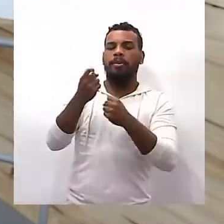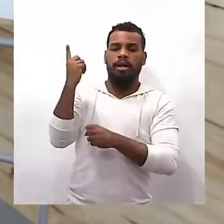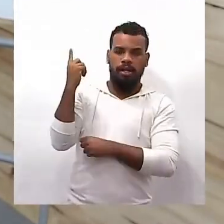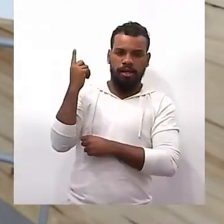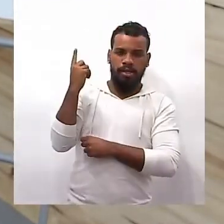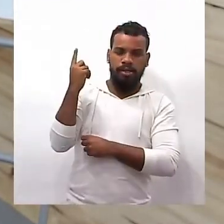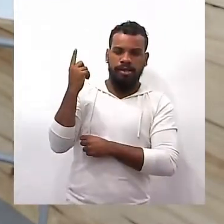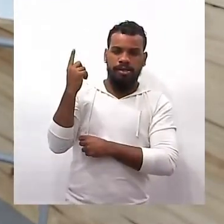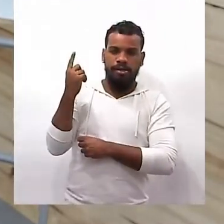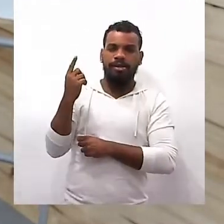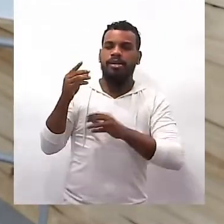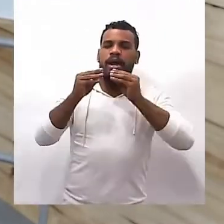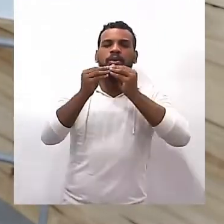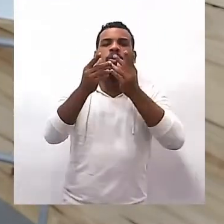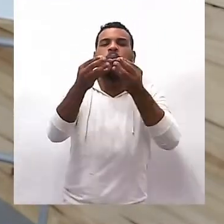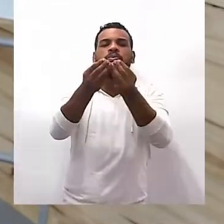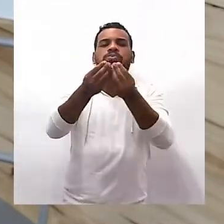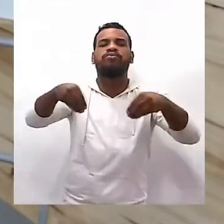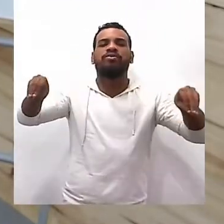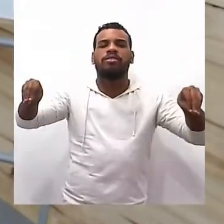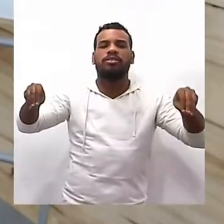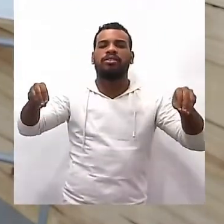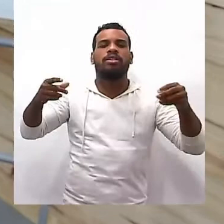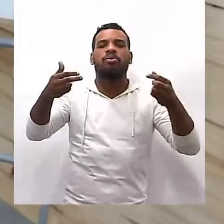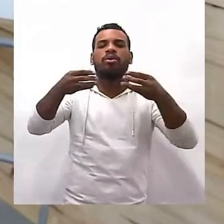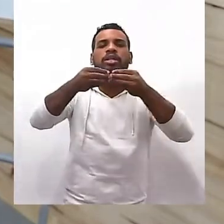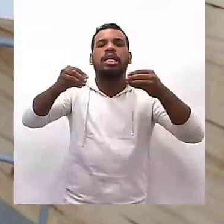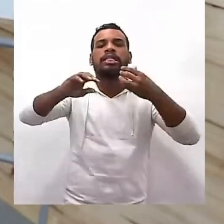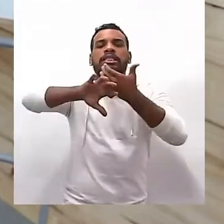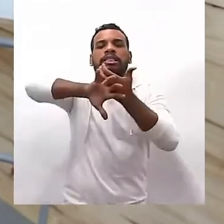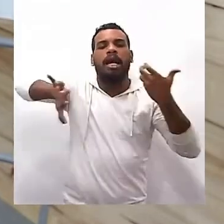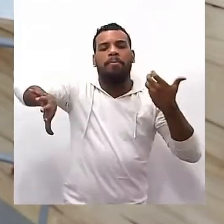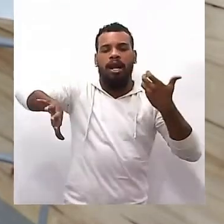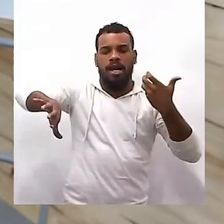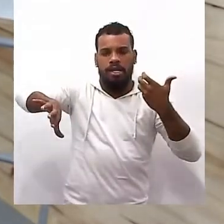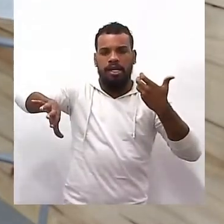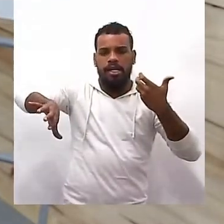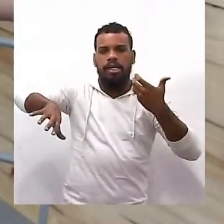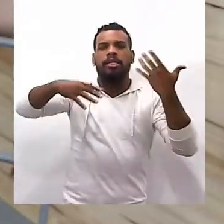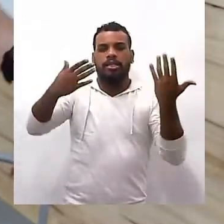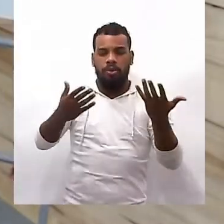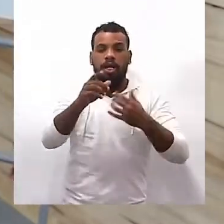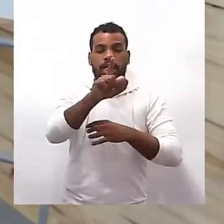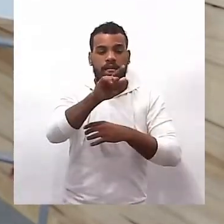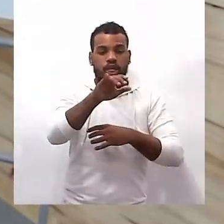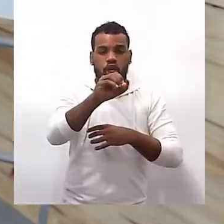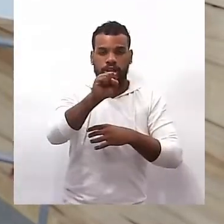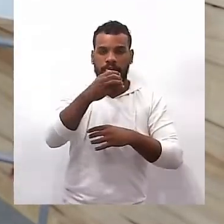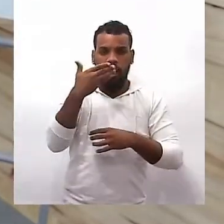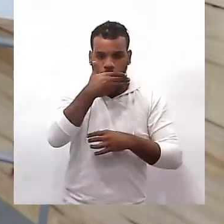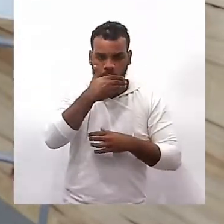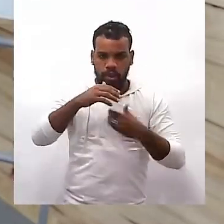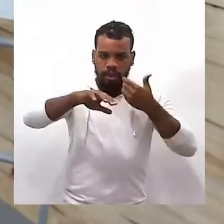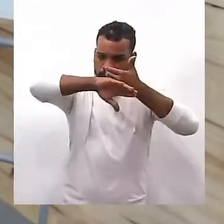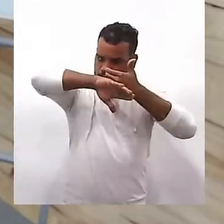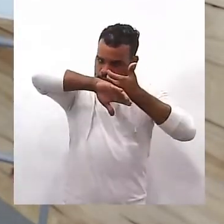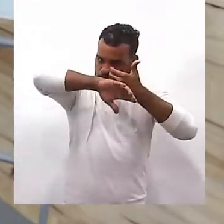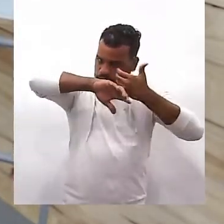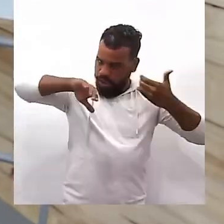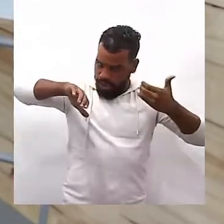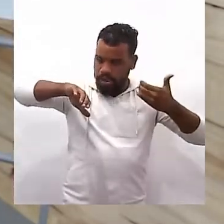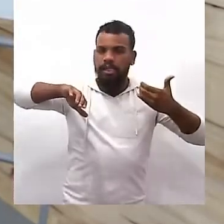pegar essa glicose e vou quebrar. A partir do momento que você quebra uma glicose, você vai transformar, vai fazer